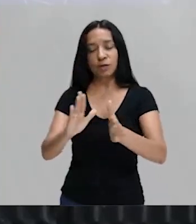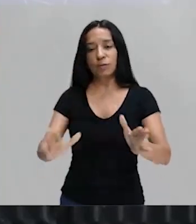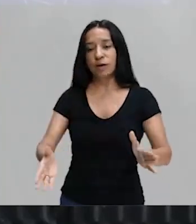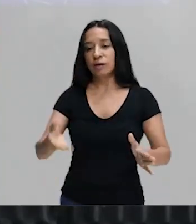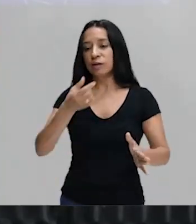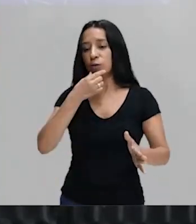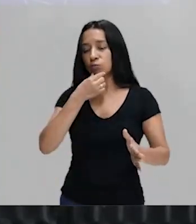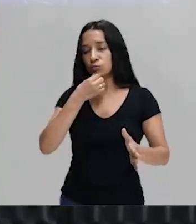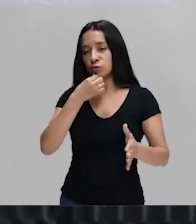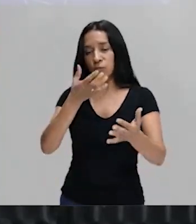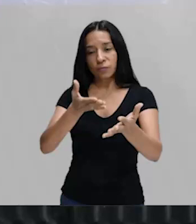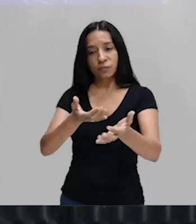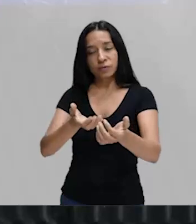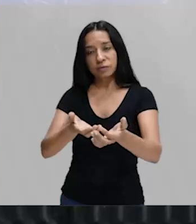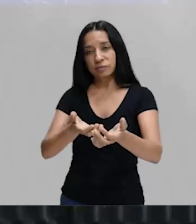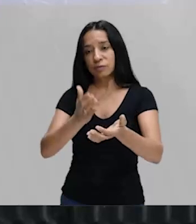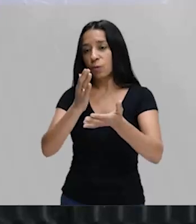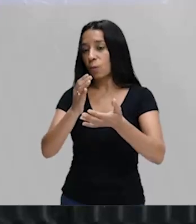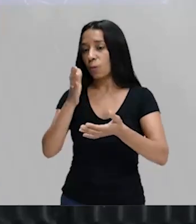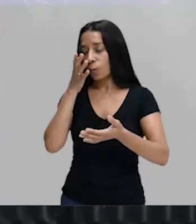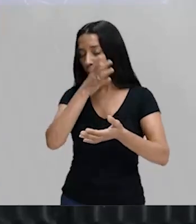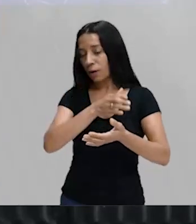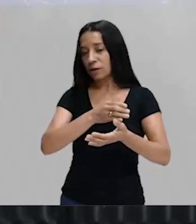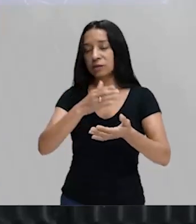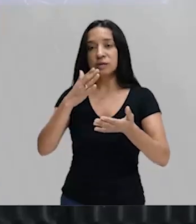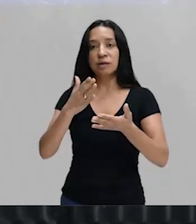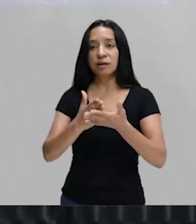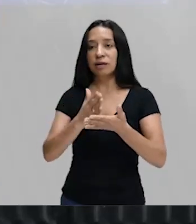No final, o Paraguai ficou com uma população